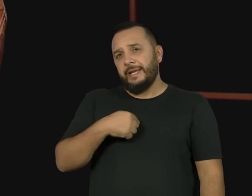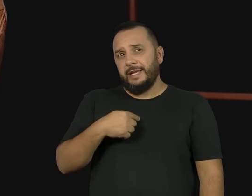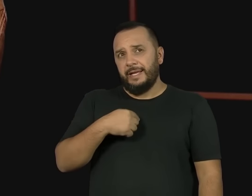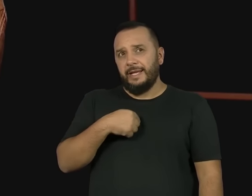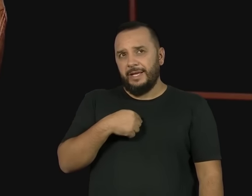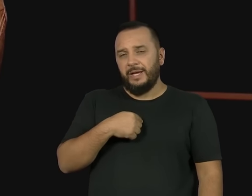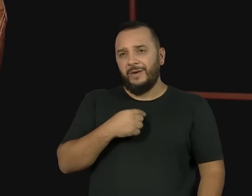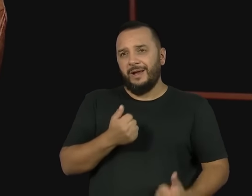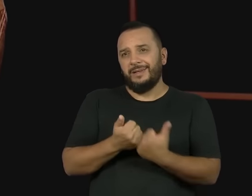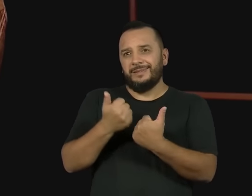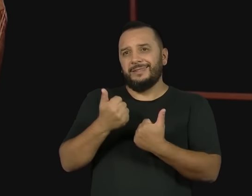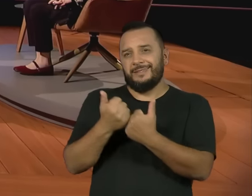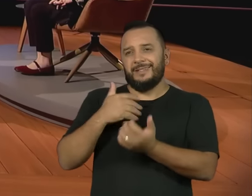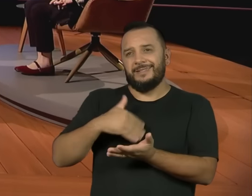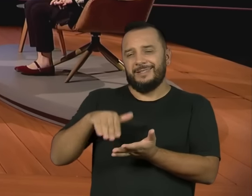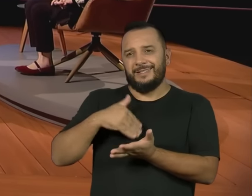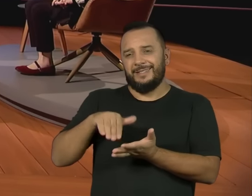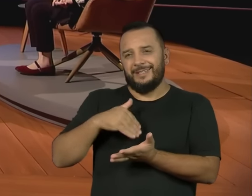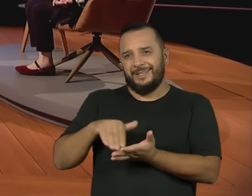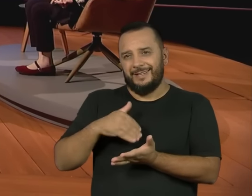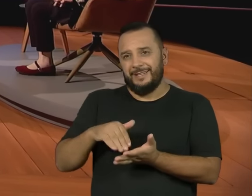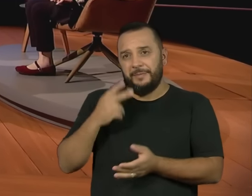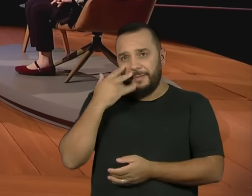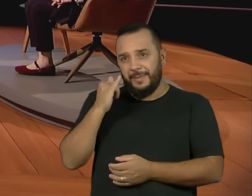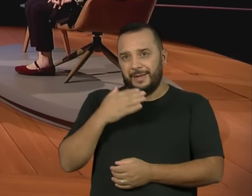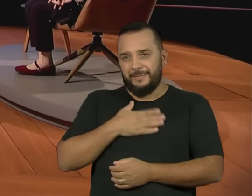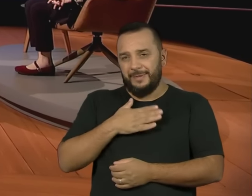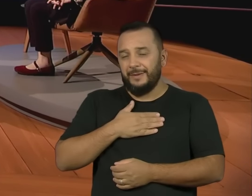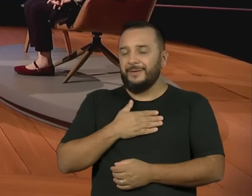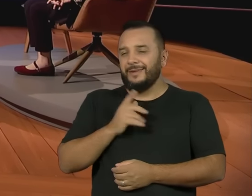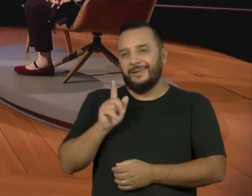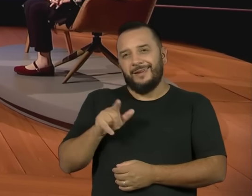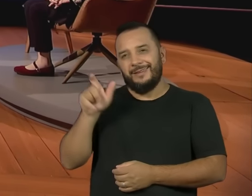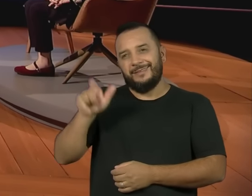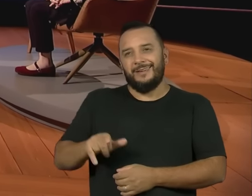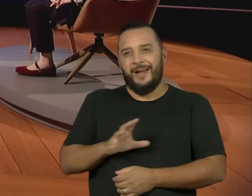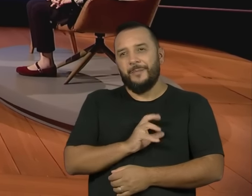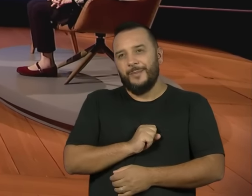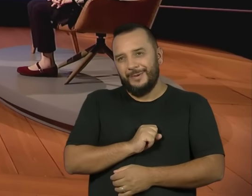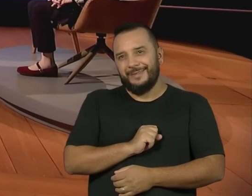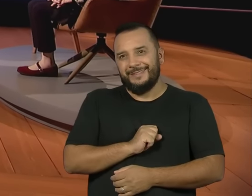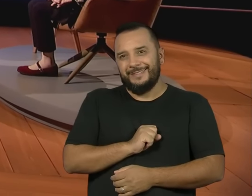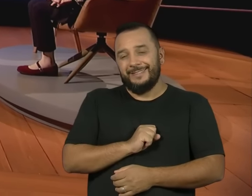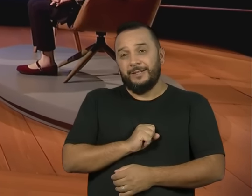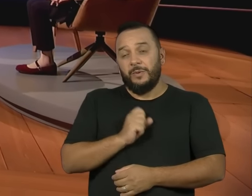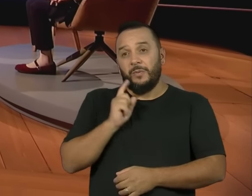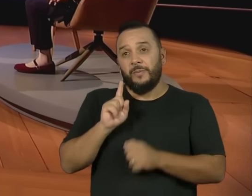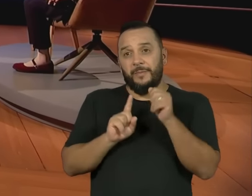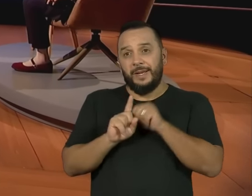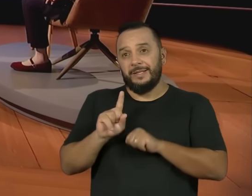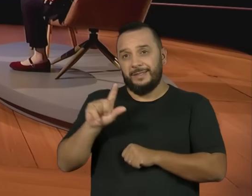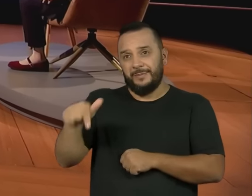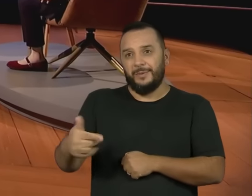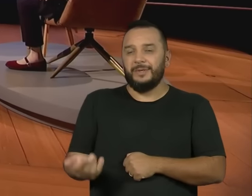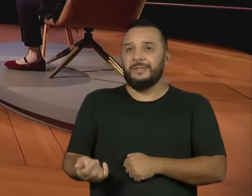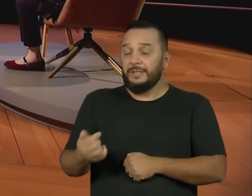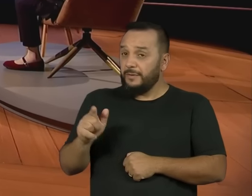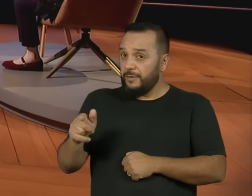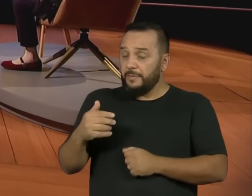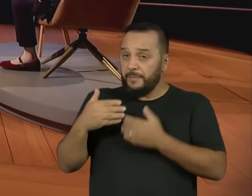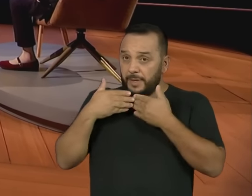como assistente da secretária do meu pai, que era um amor, e ela, depois de um mês, ela falou, melhor